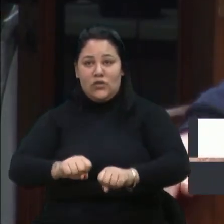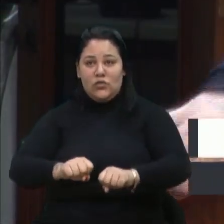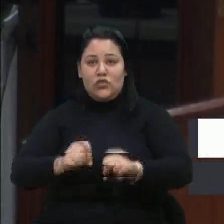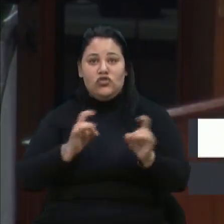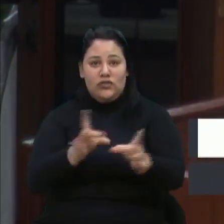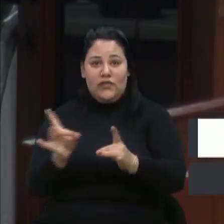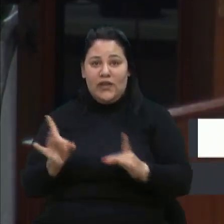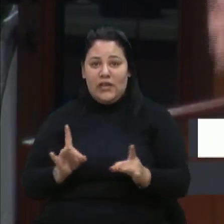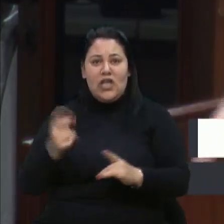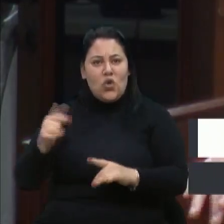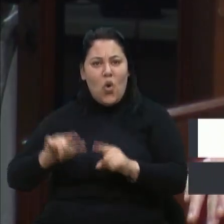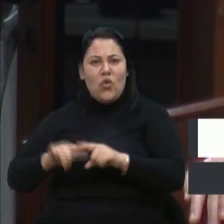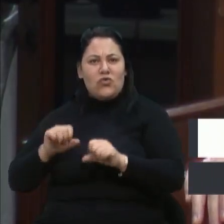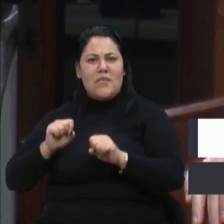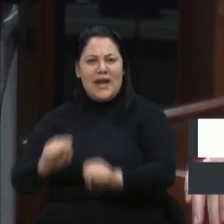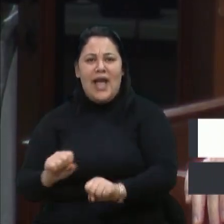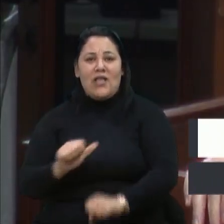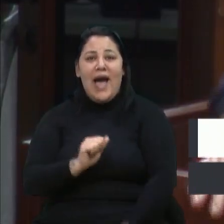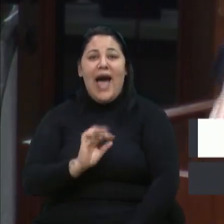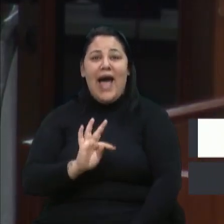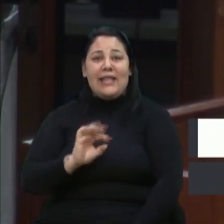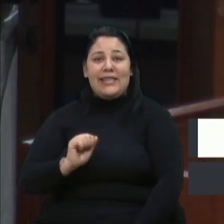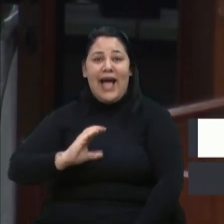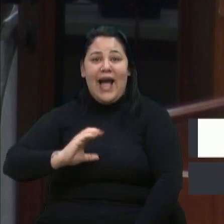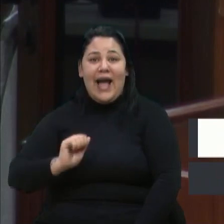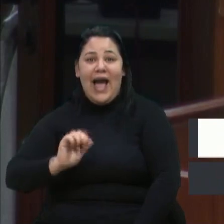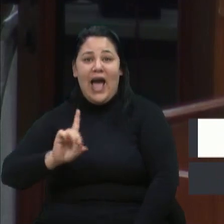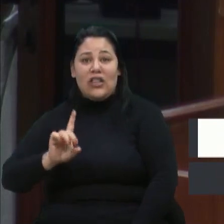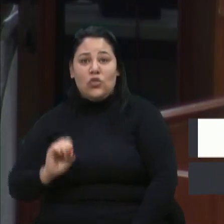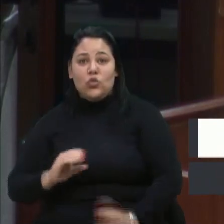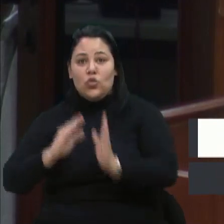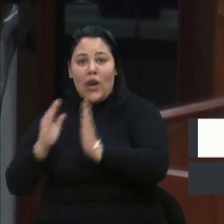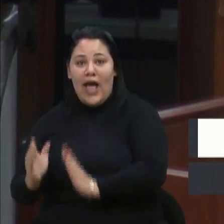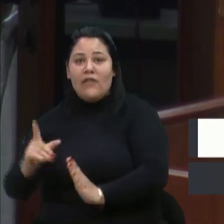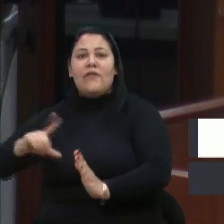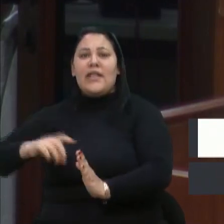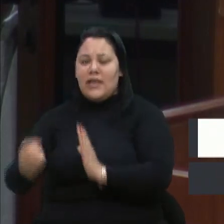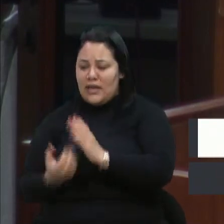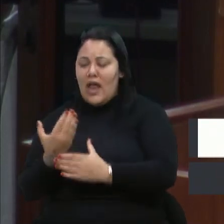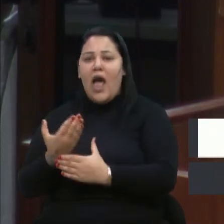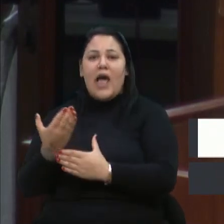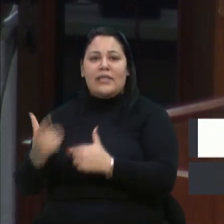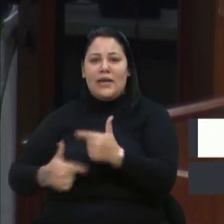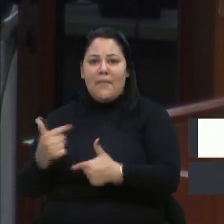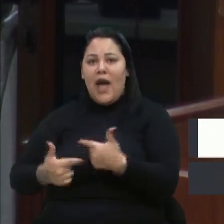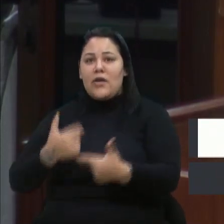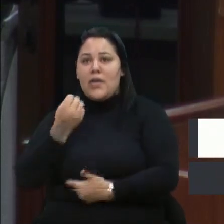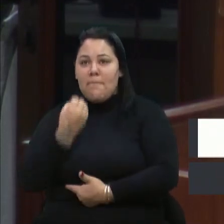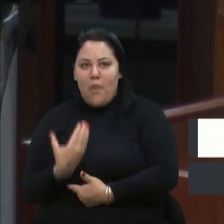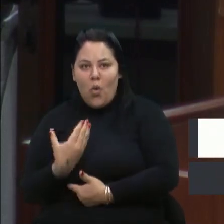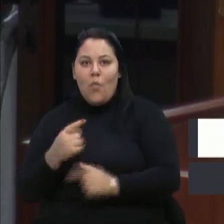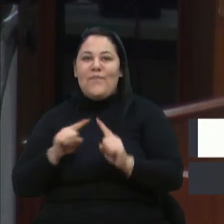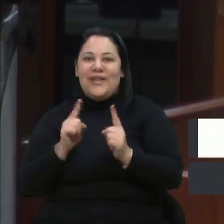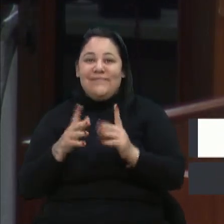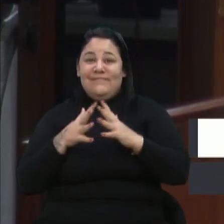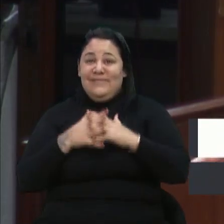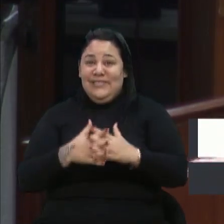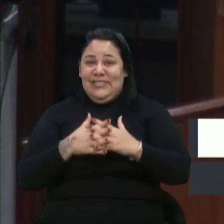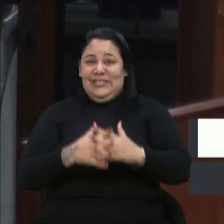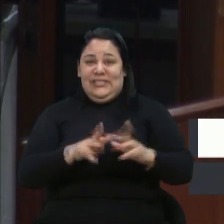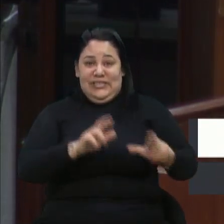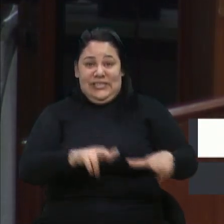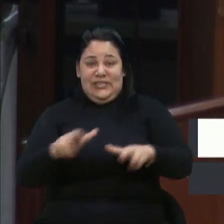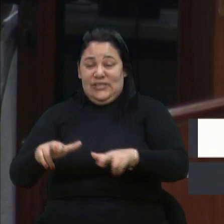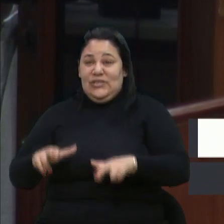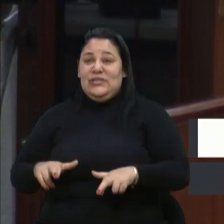Forte Atacadista, um outro atacadão do lado. Gerarão empregos, que bom, mas o caos para a região, quem mora ali, precisa se